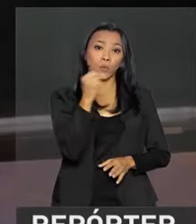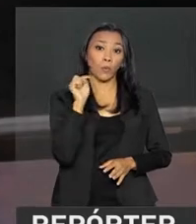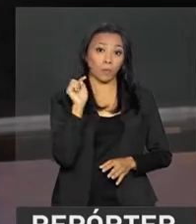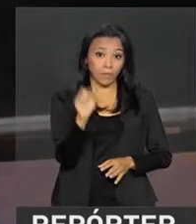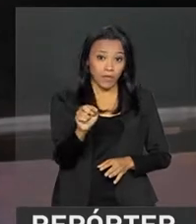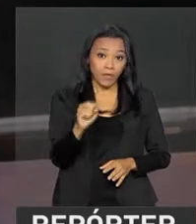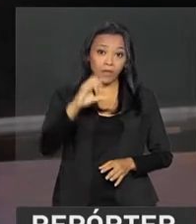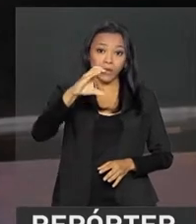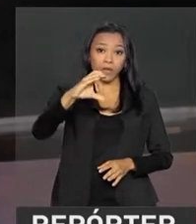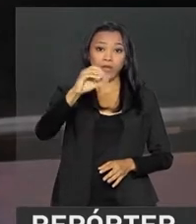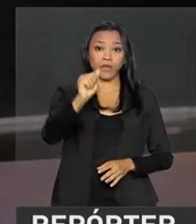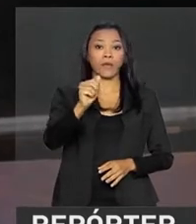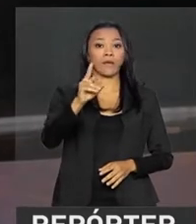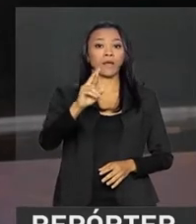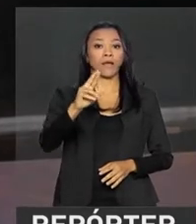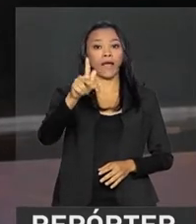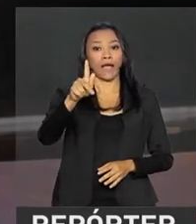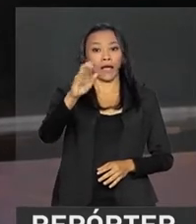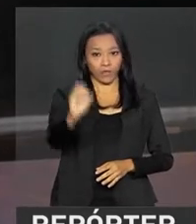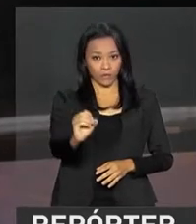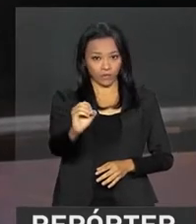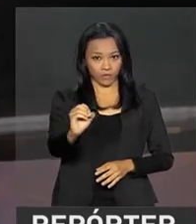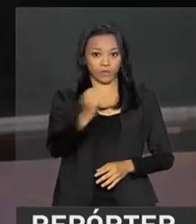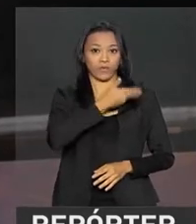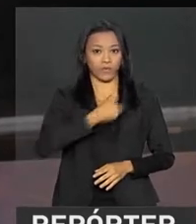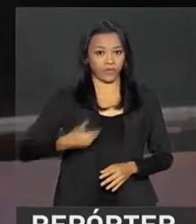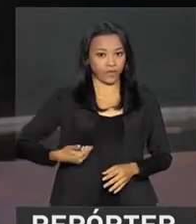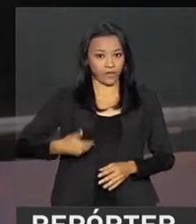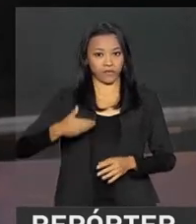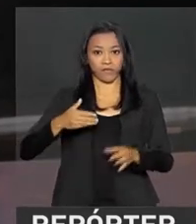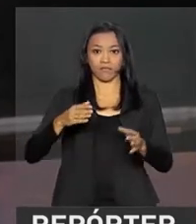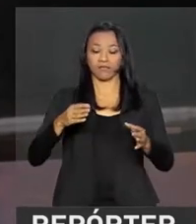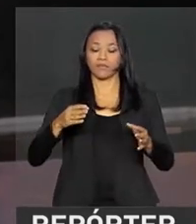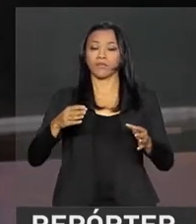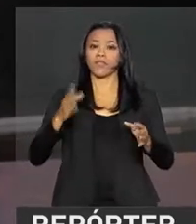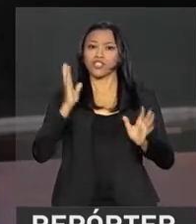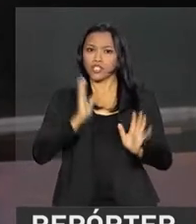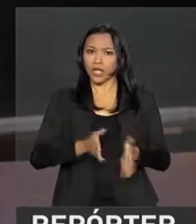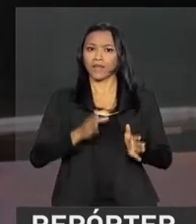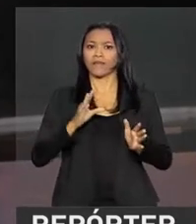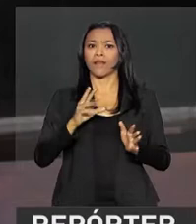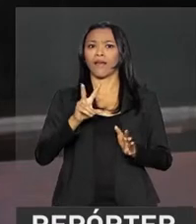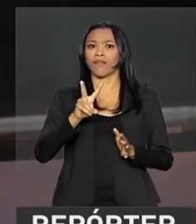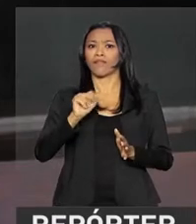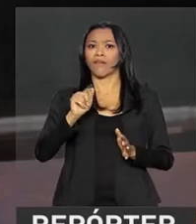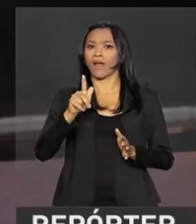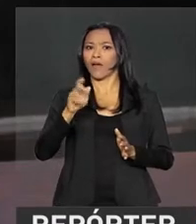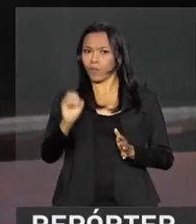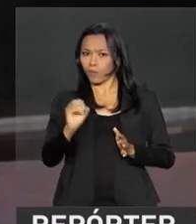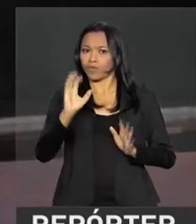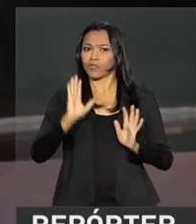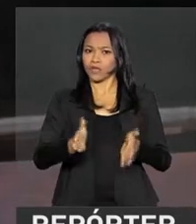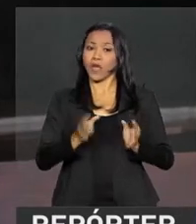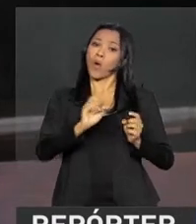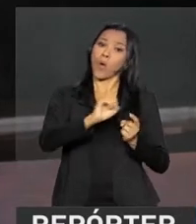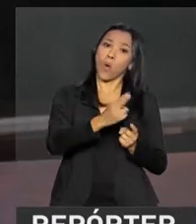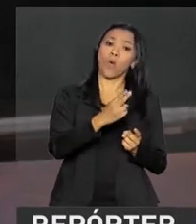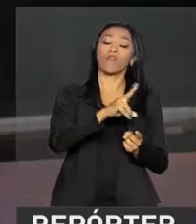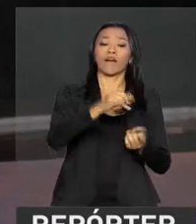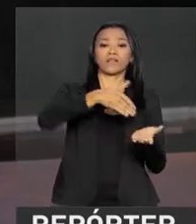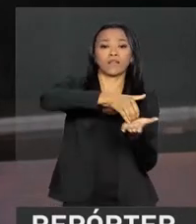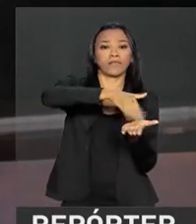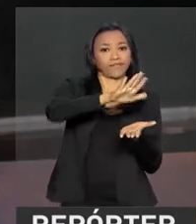esses cargos eliminados são que já estão já estão vagos ou que vão ser desocupados na